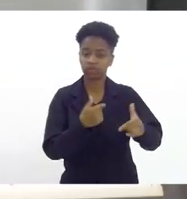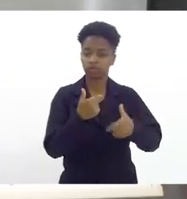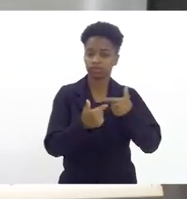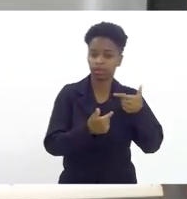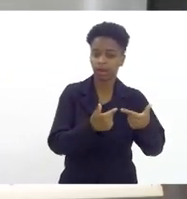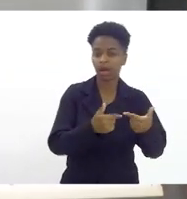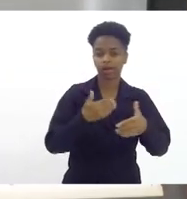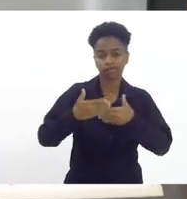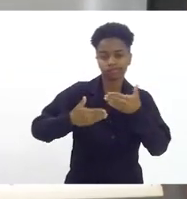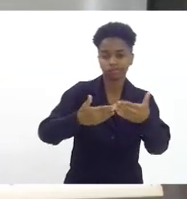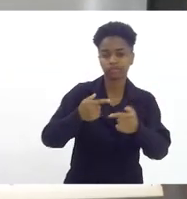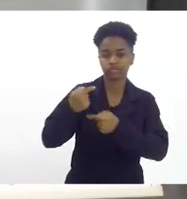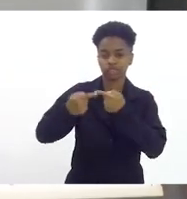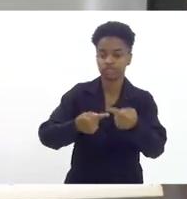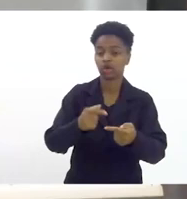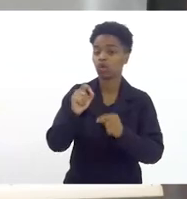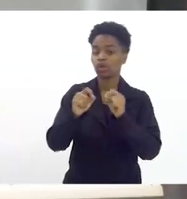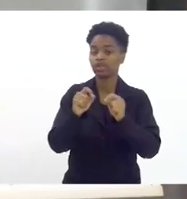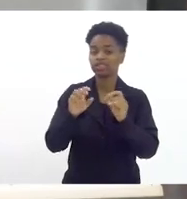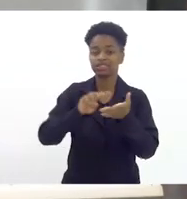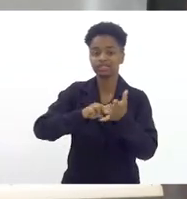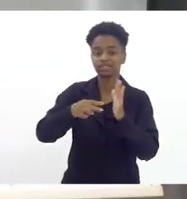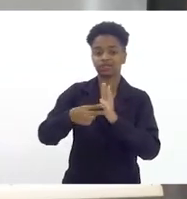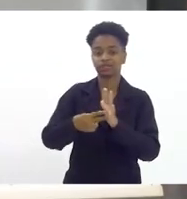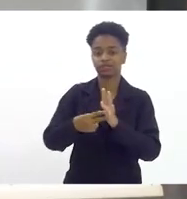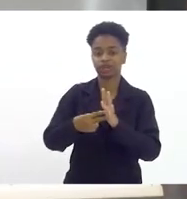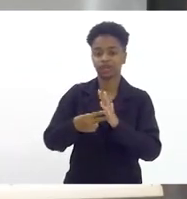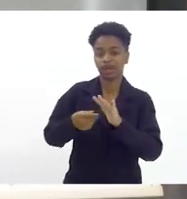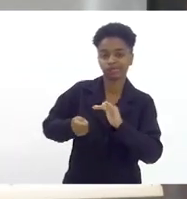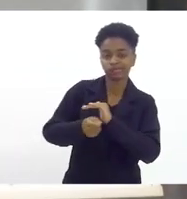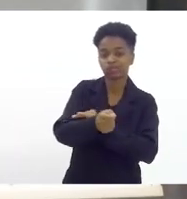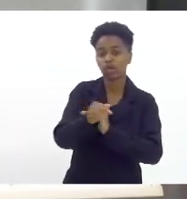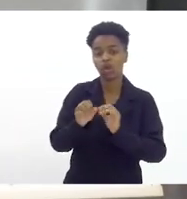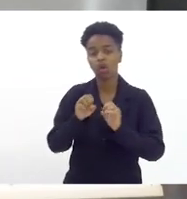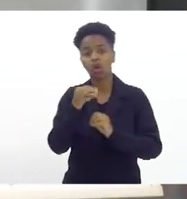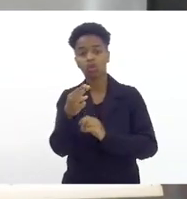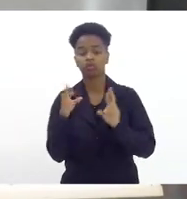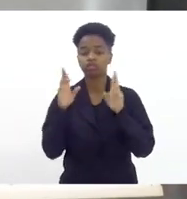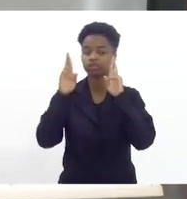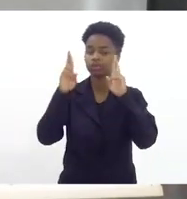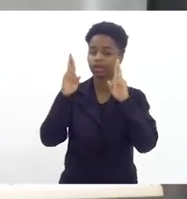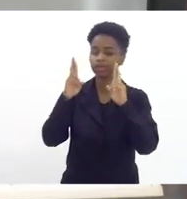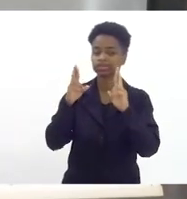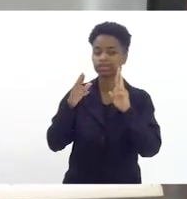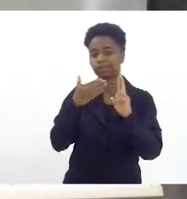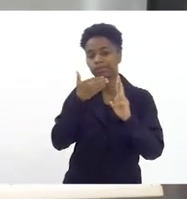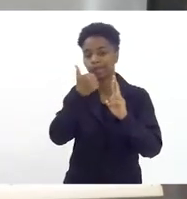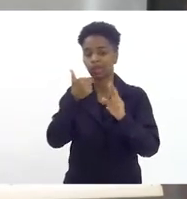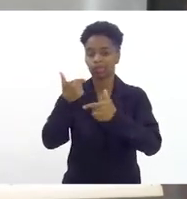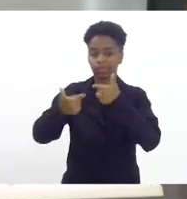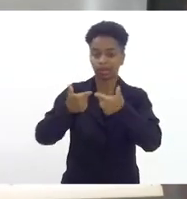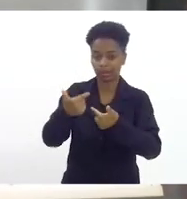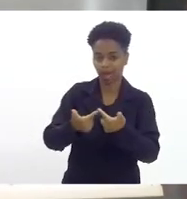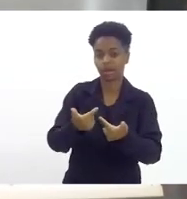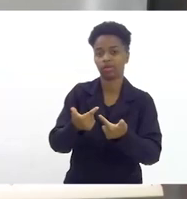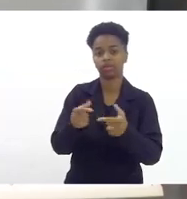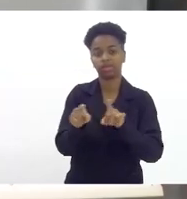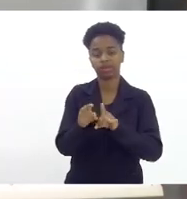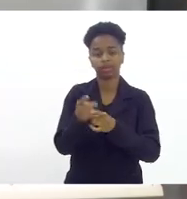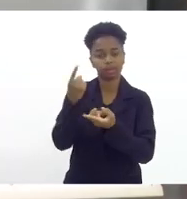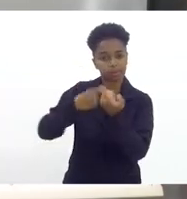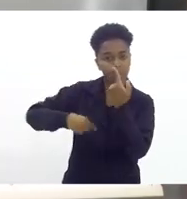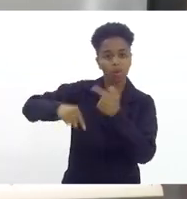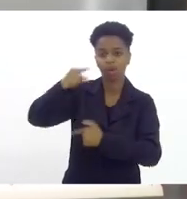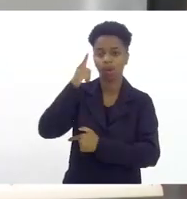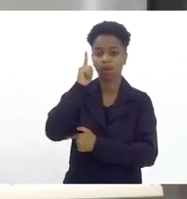trabalhadora um passaporte é pelo menos a esperança de uma colocação melhor no mercado de trabalho para superação